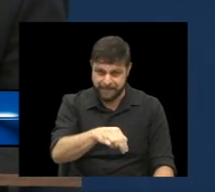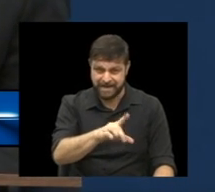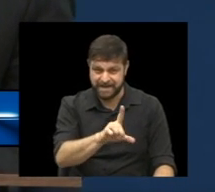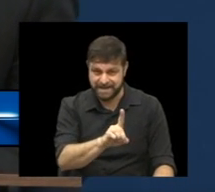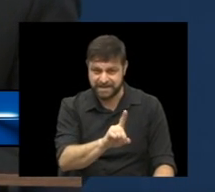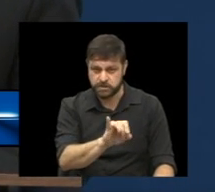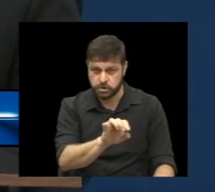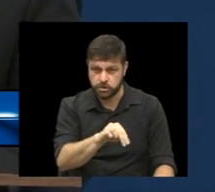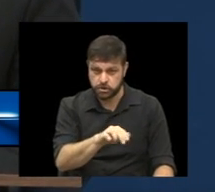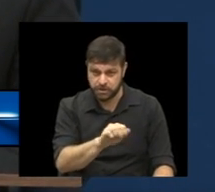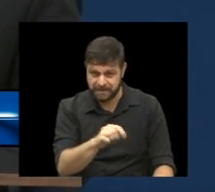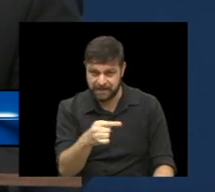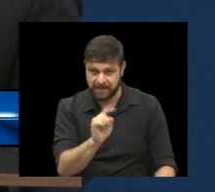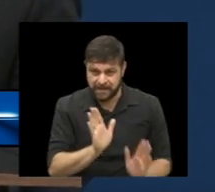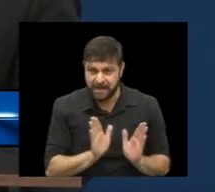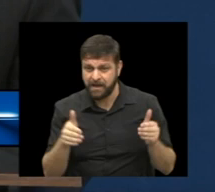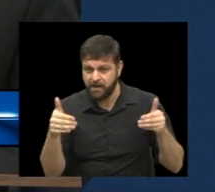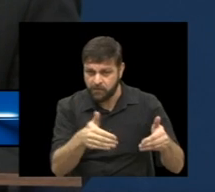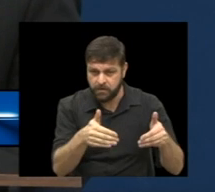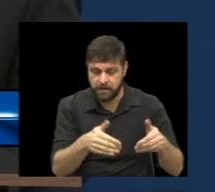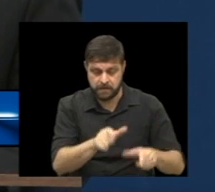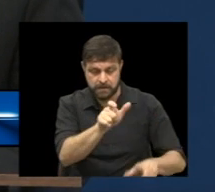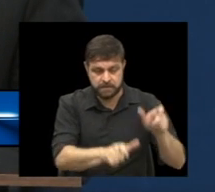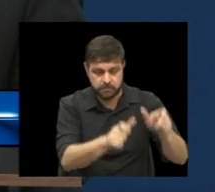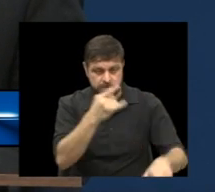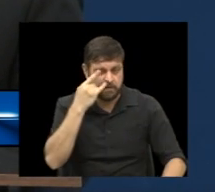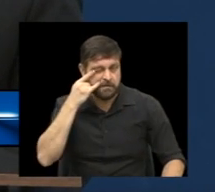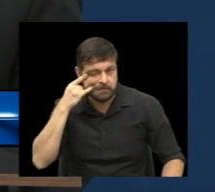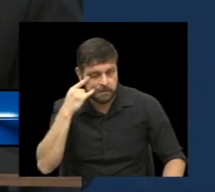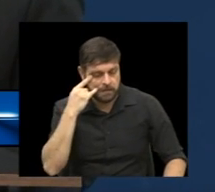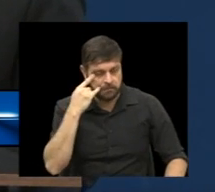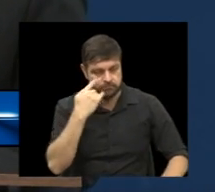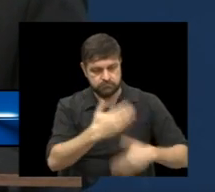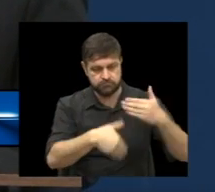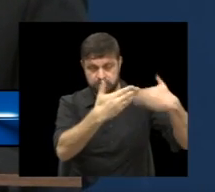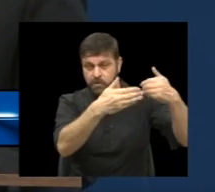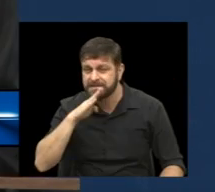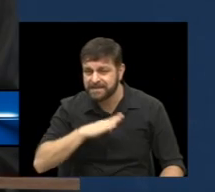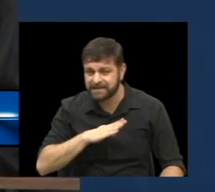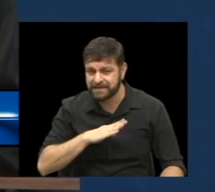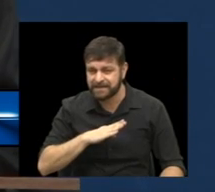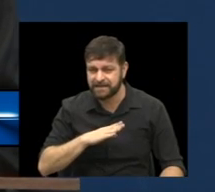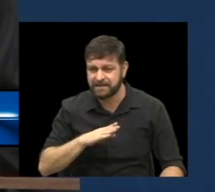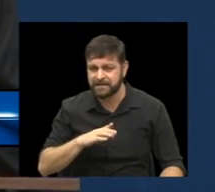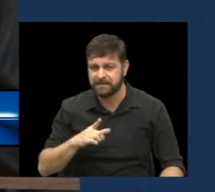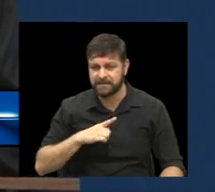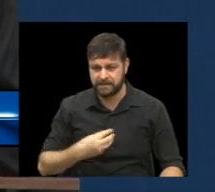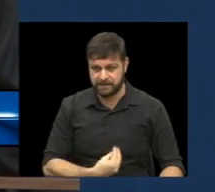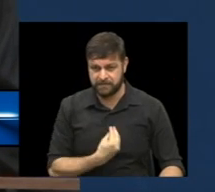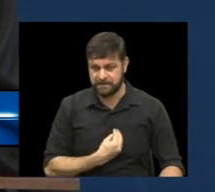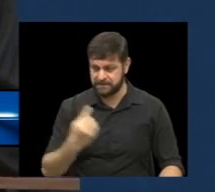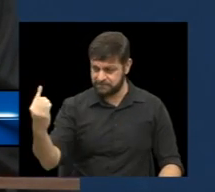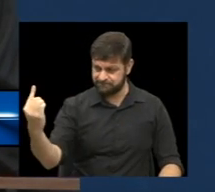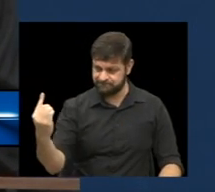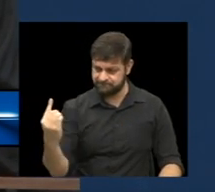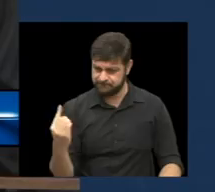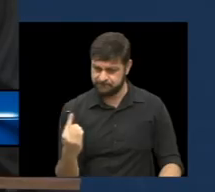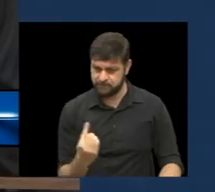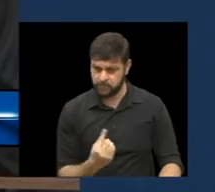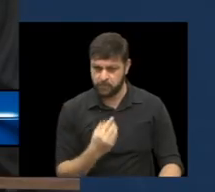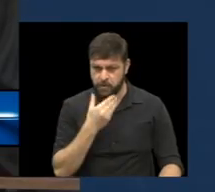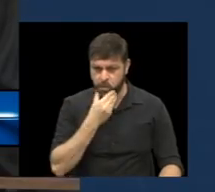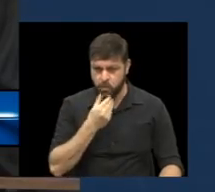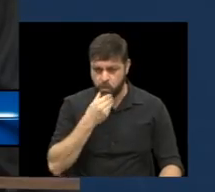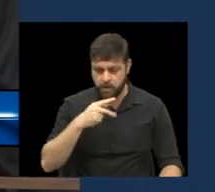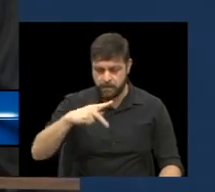desenvolvimento global das pessoas com síndrome de Down através da inclusão social. O presidente da Comissão da Pessoa com